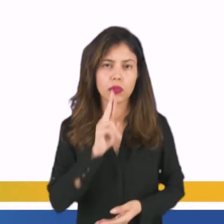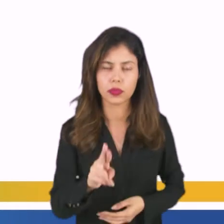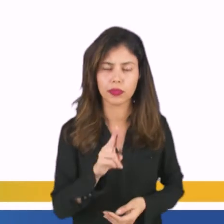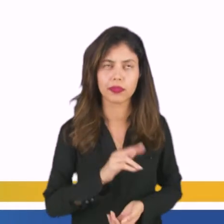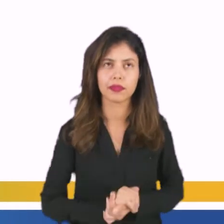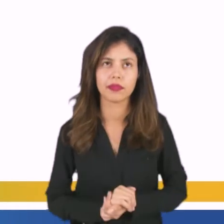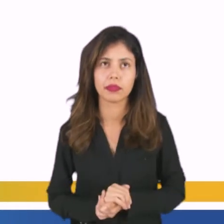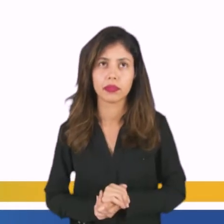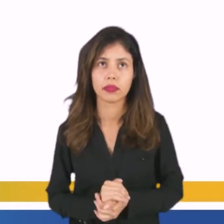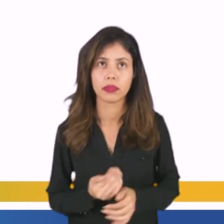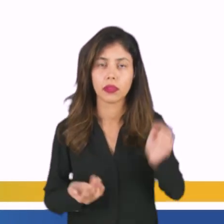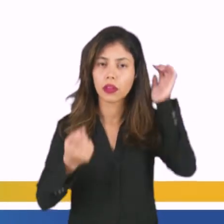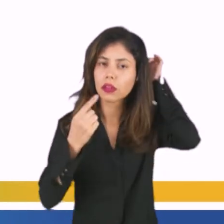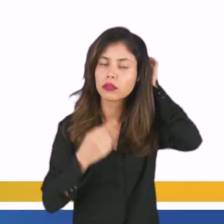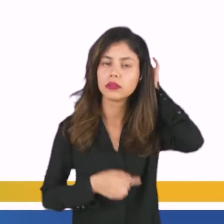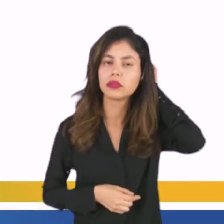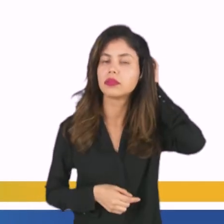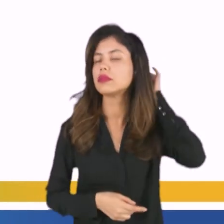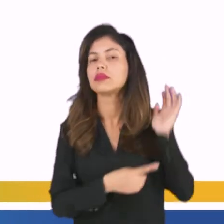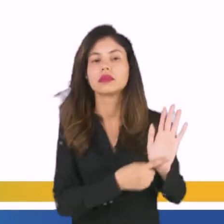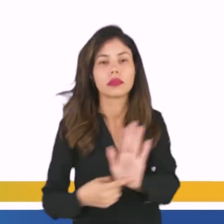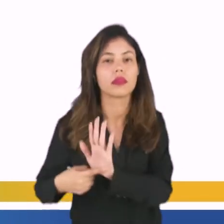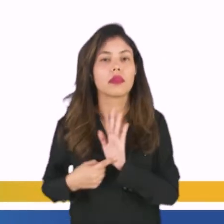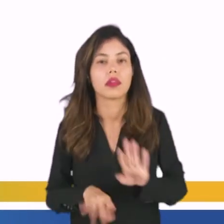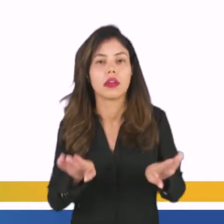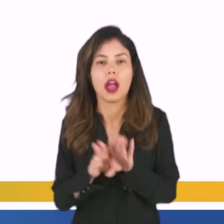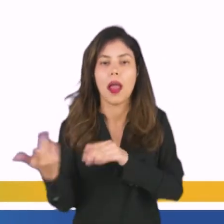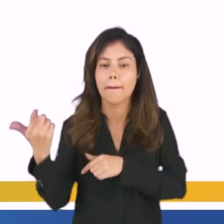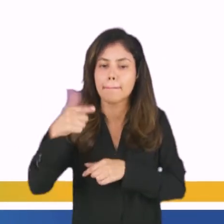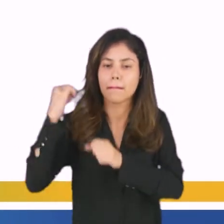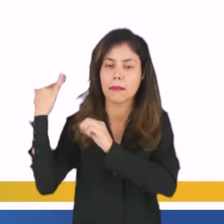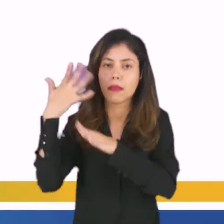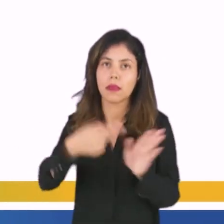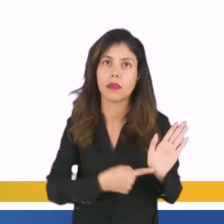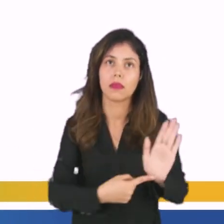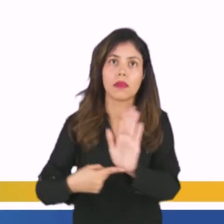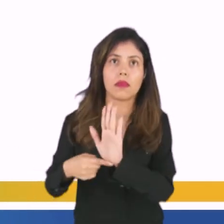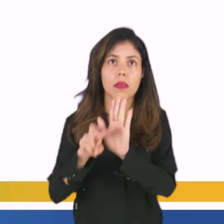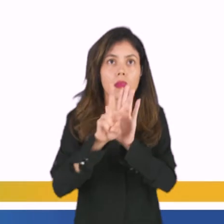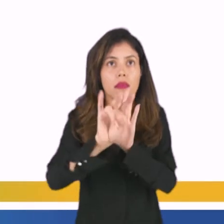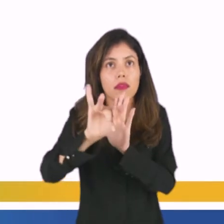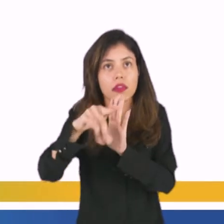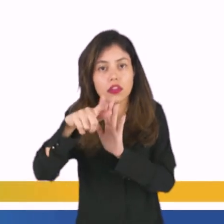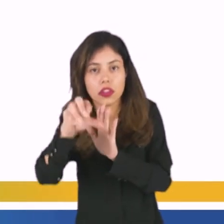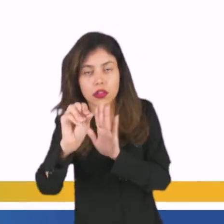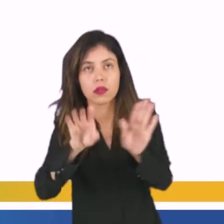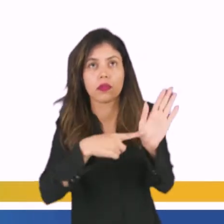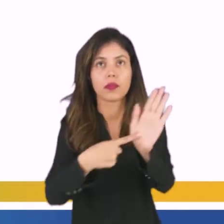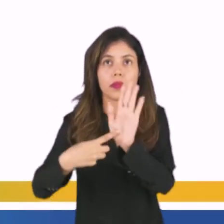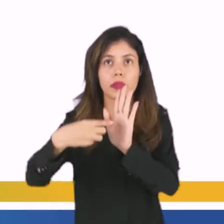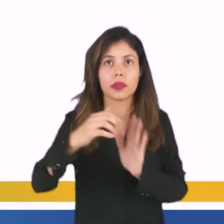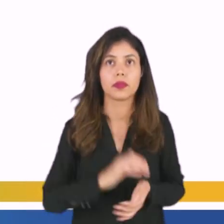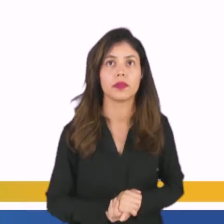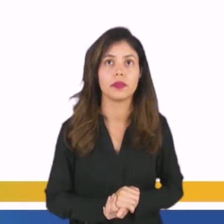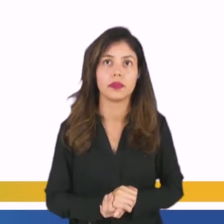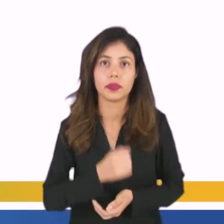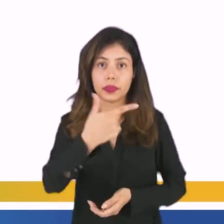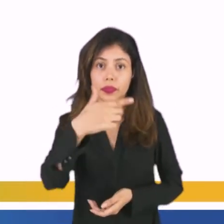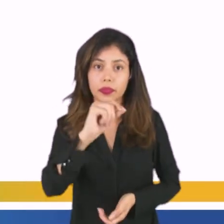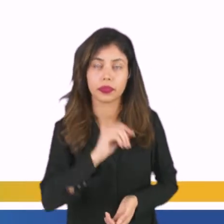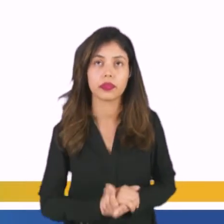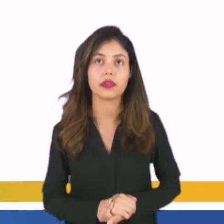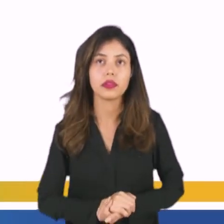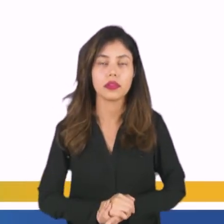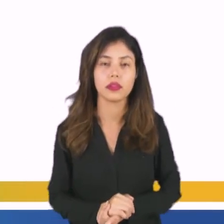situação? E aí vamos da seguinte maneira, gente. Vamos representar o 20º termo da seguinte maneira.